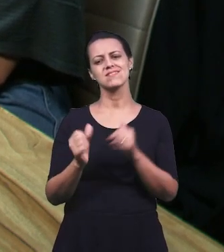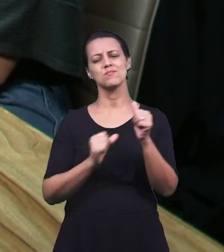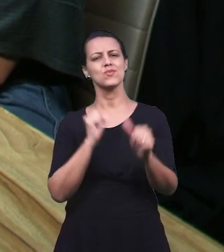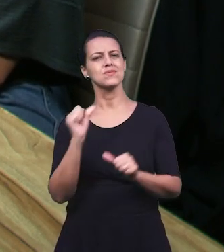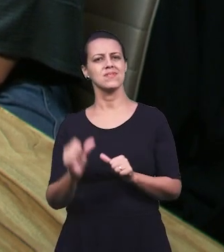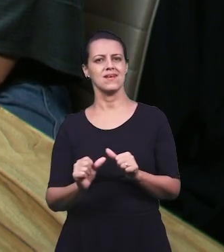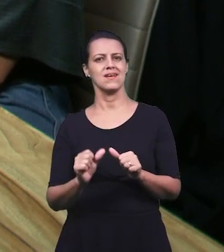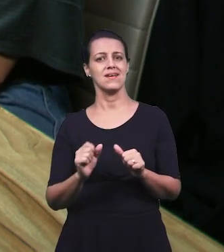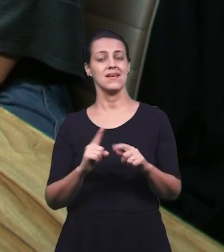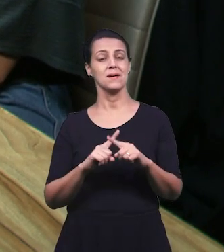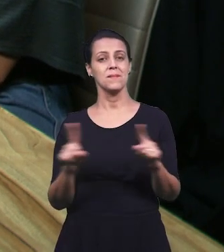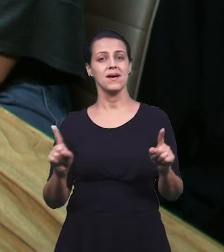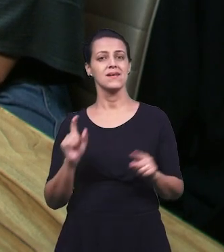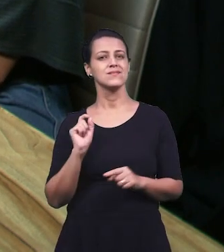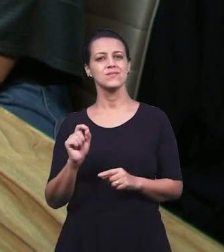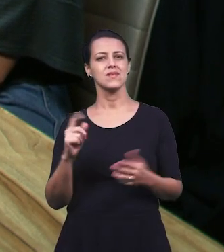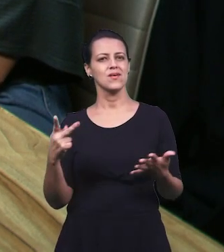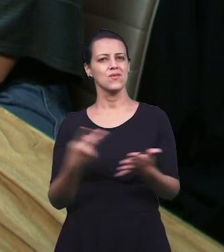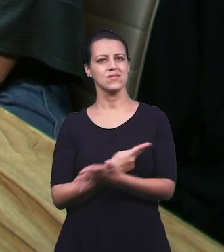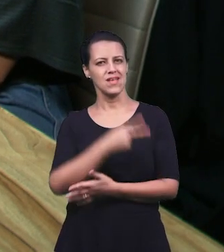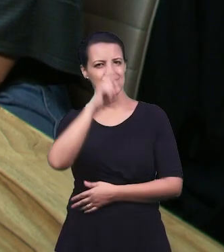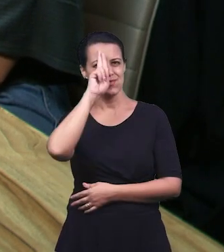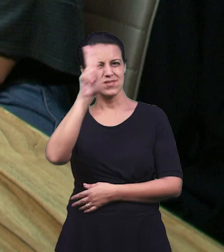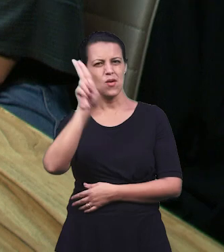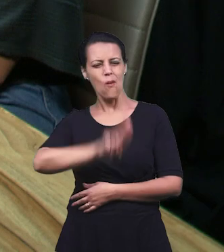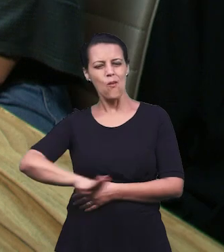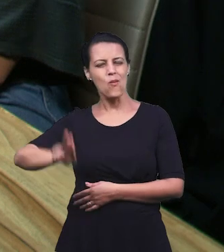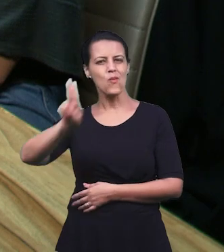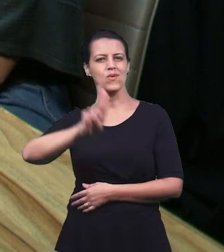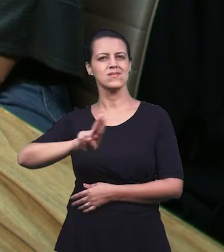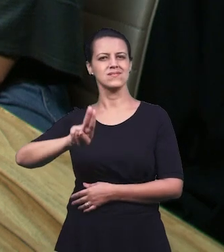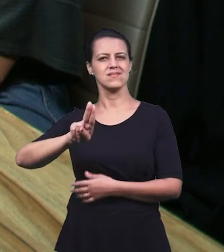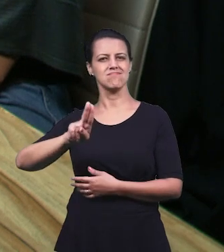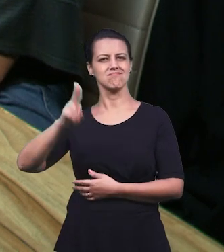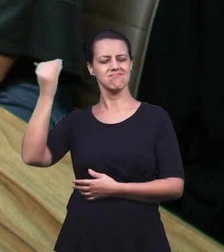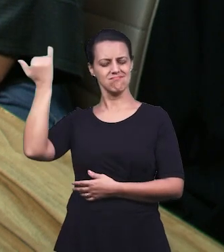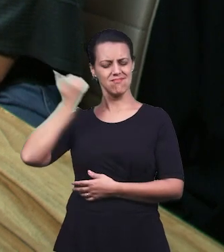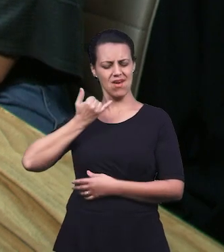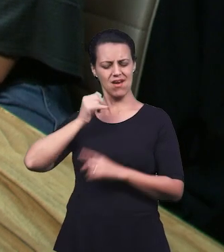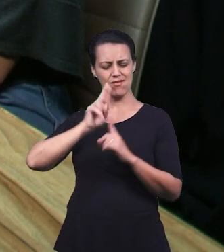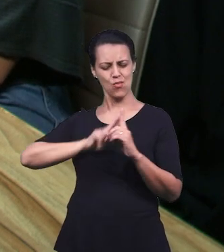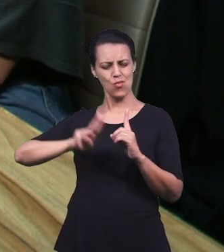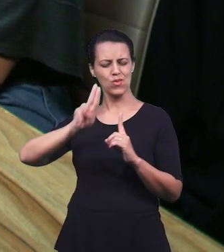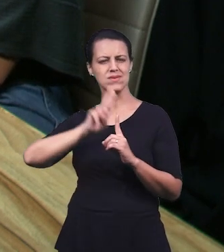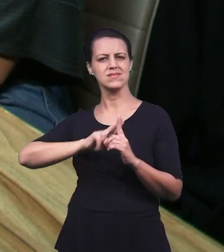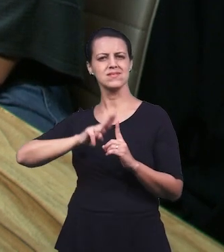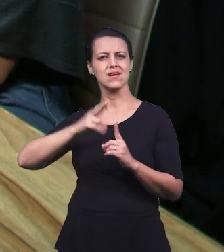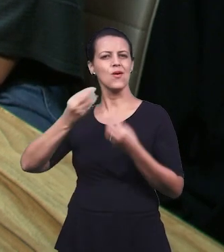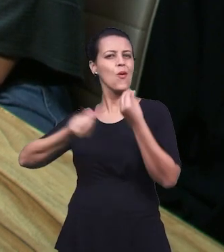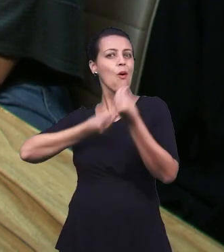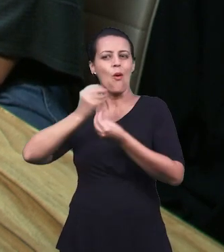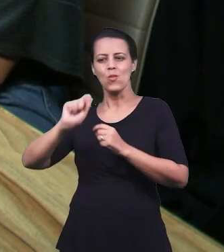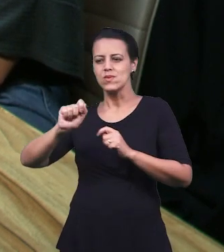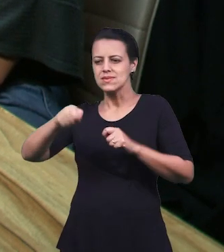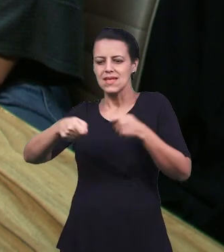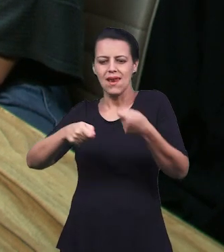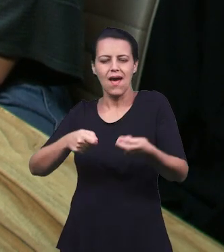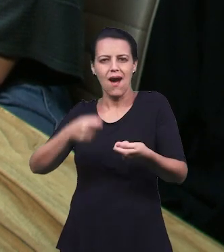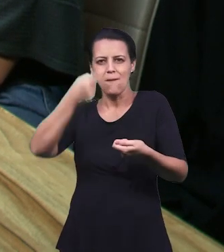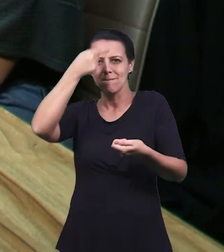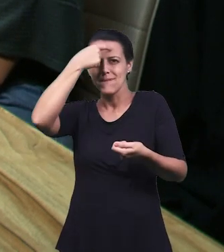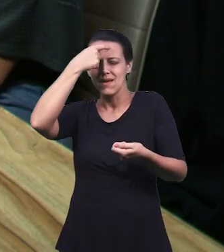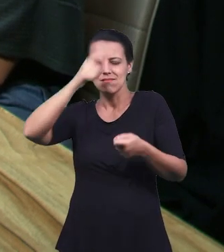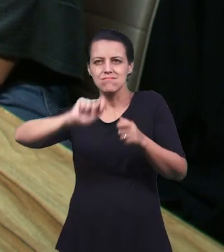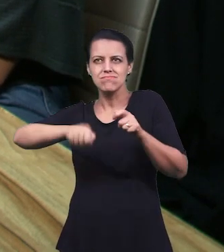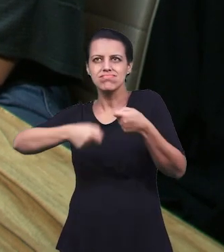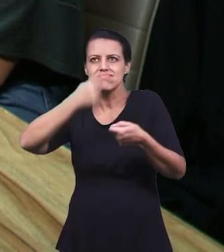mas em certo momento o Senhor ele nos usa, assim, fala claramente como que nós devemos fazer na hora